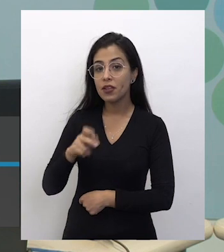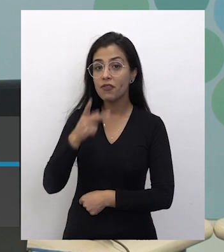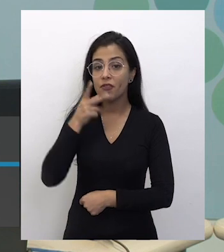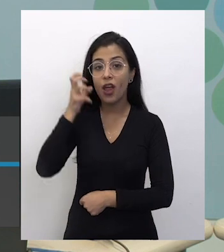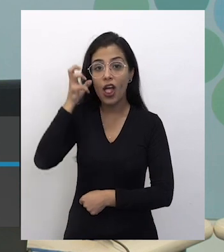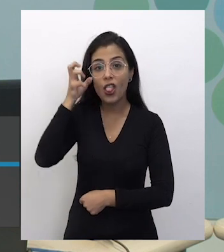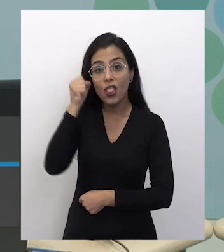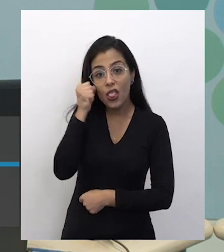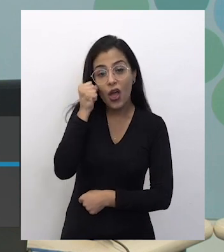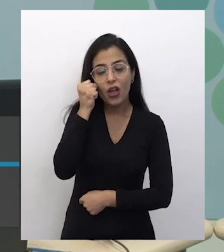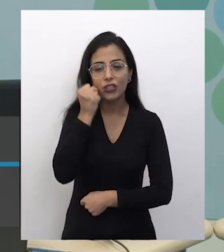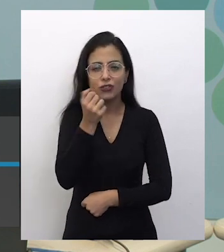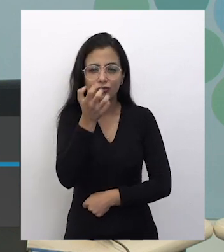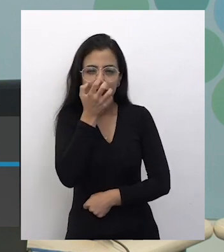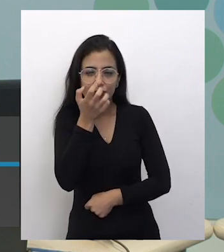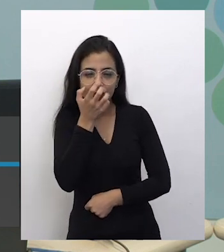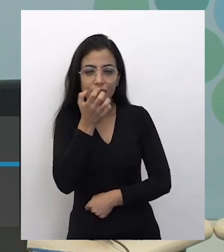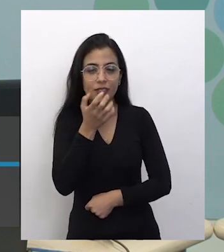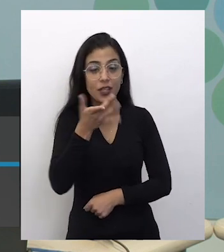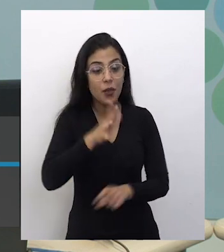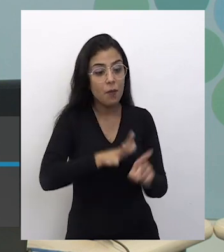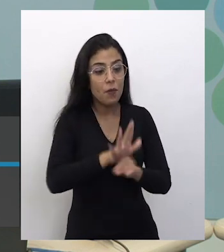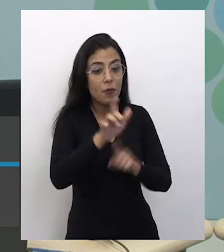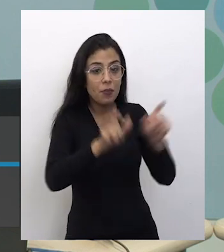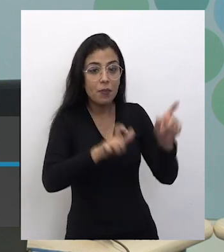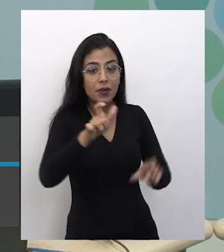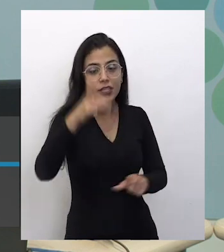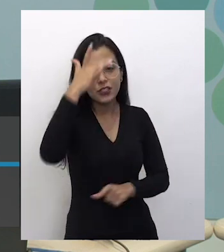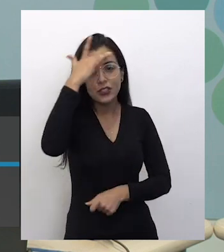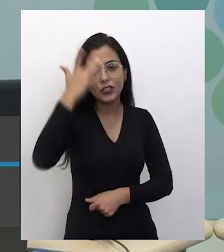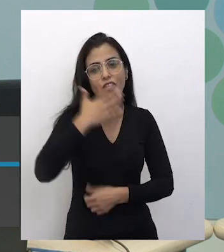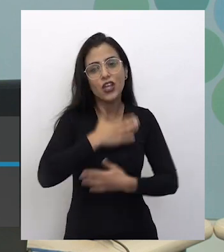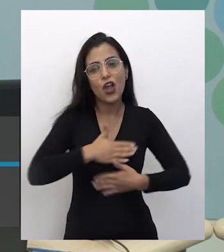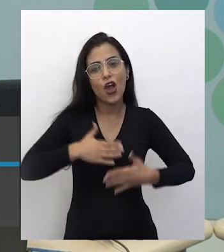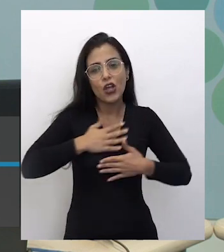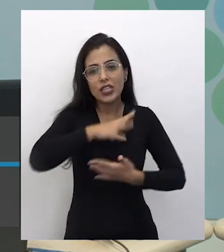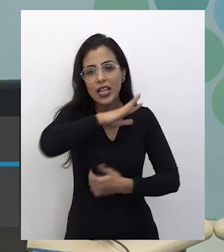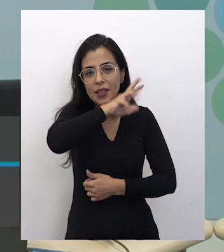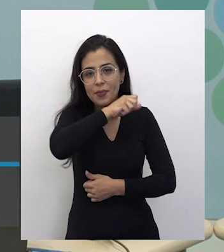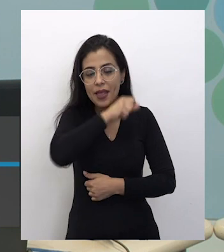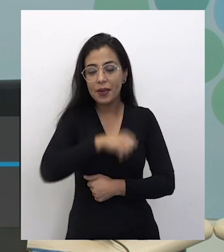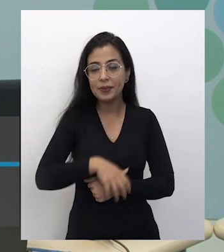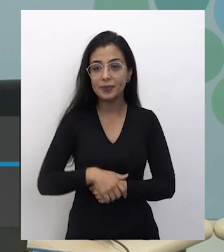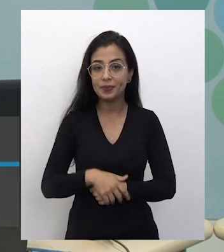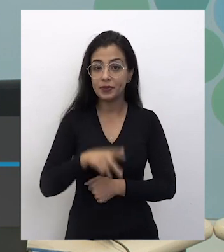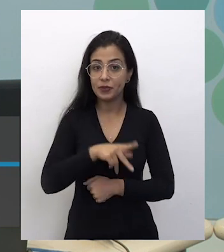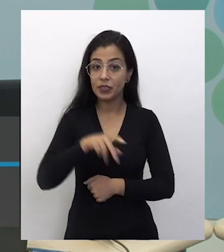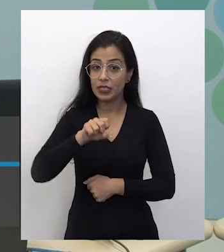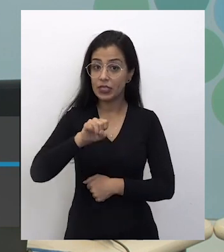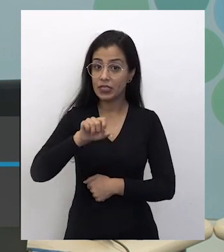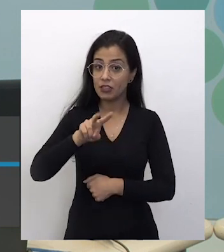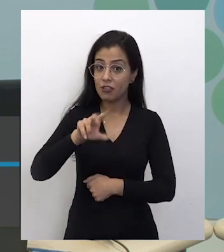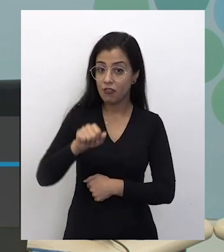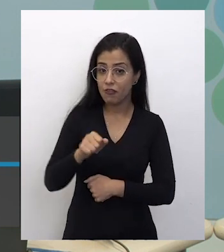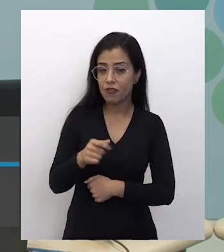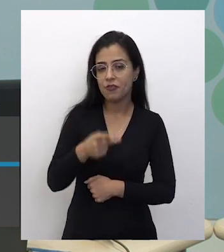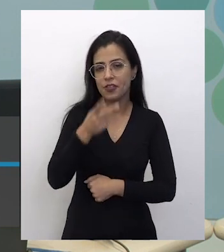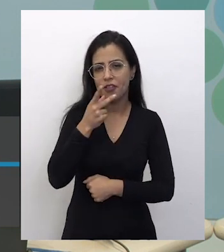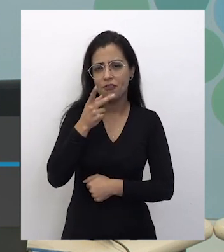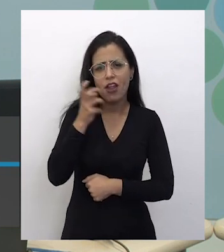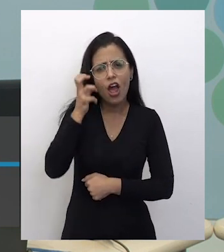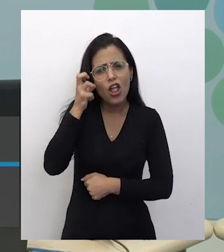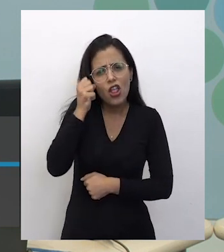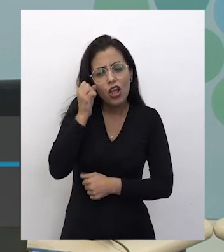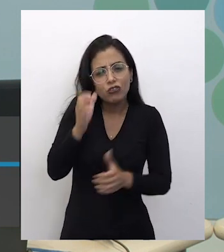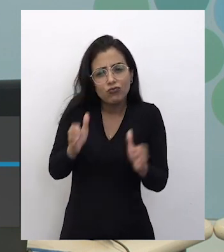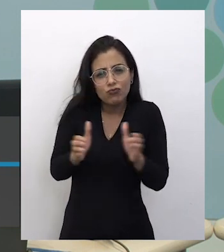pet, e o público seria pessoas que gostam de animais de estimação. Procilvia também adote um filhote e o público adulto ou jovem, né? Aí